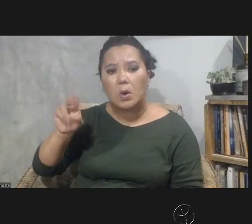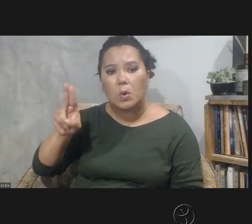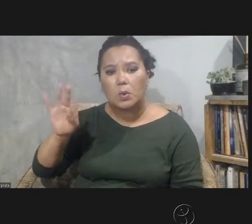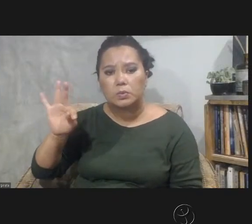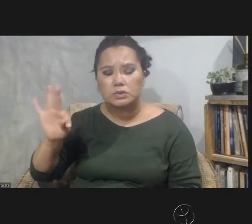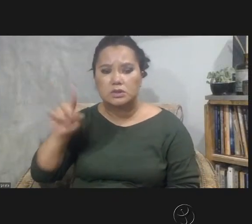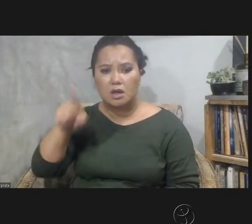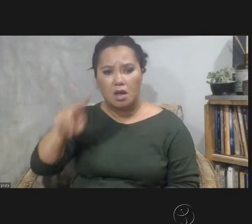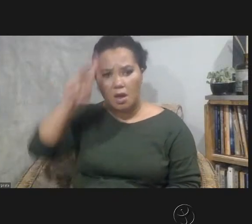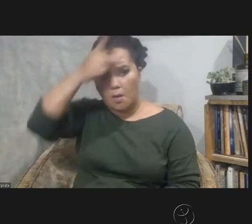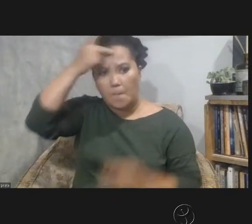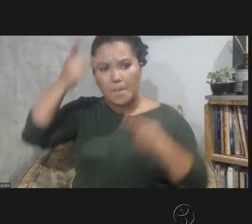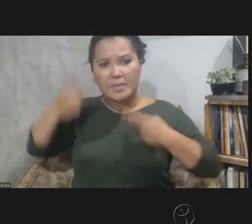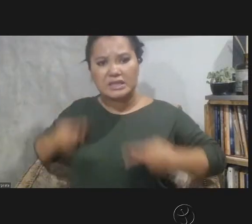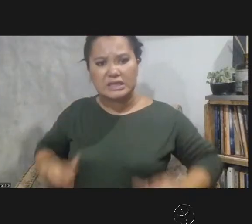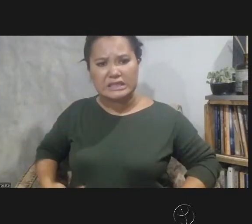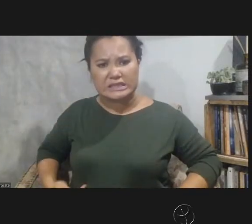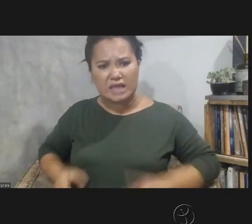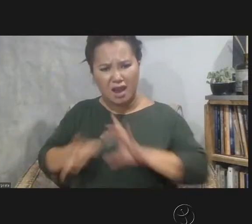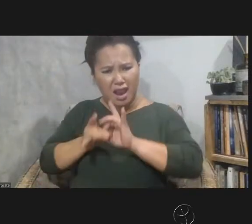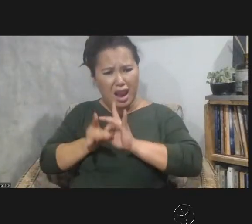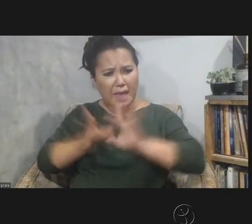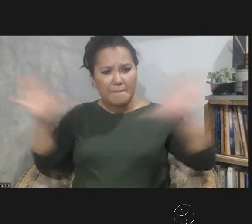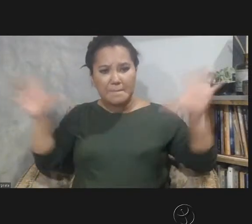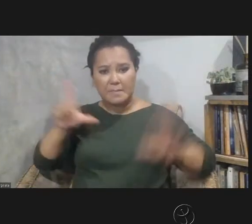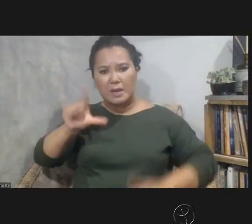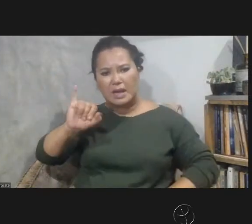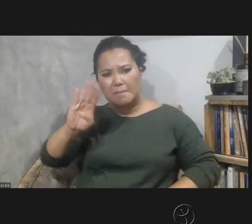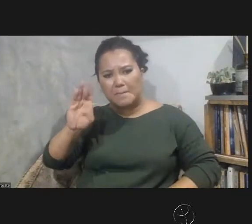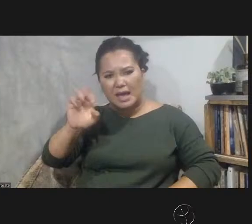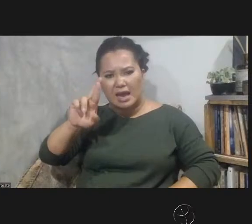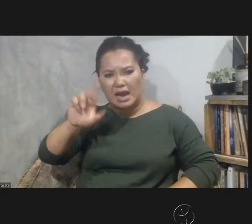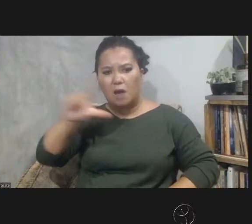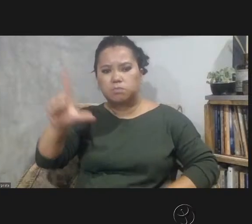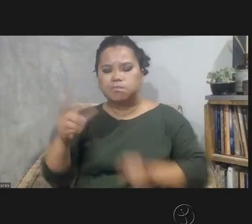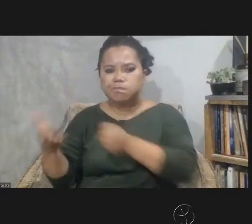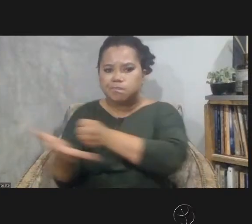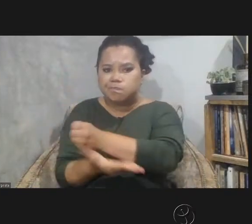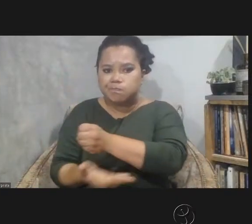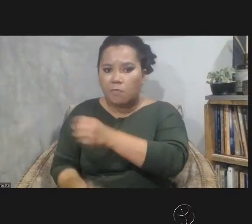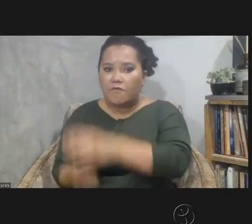fundadores da pesquisa moderna clássica,